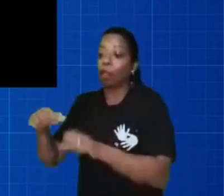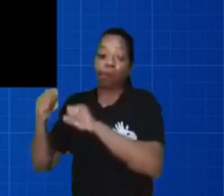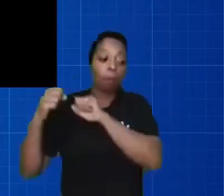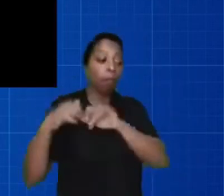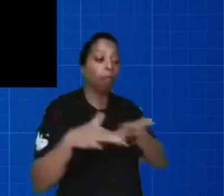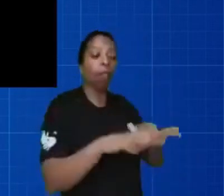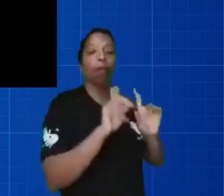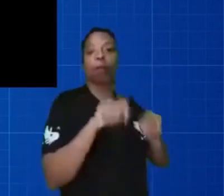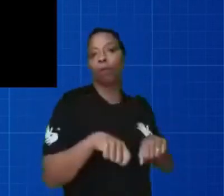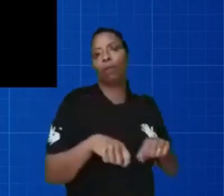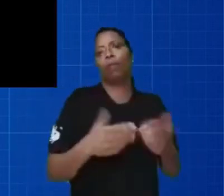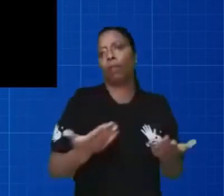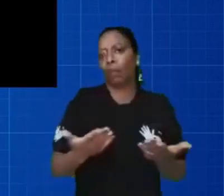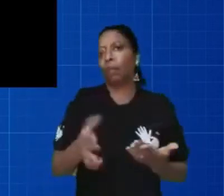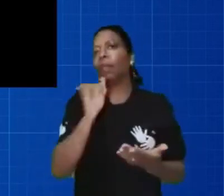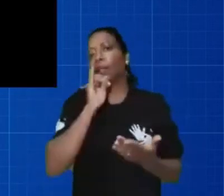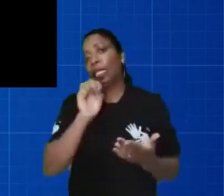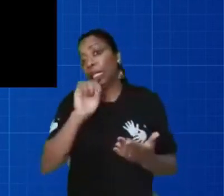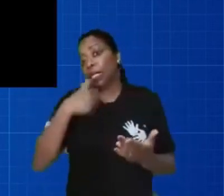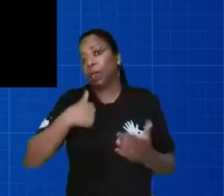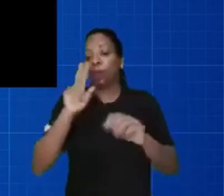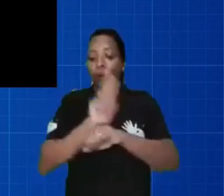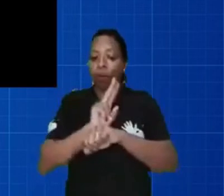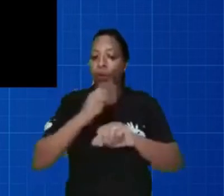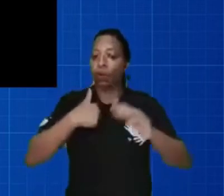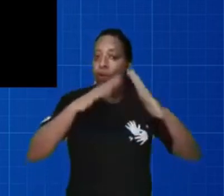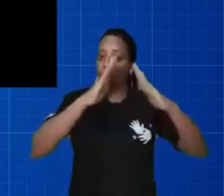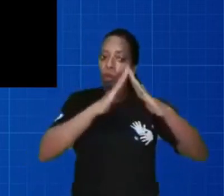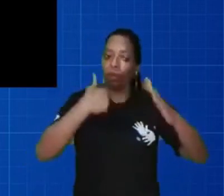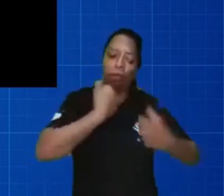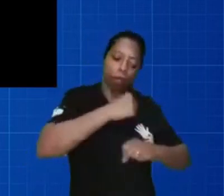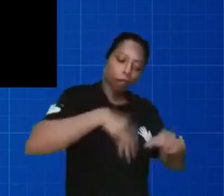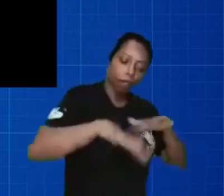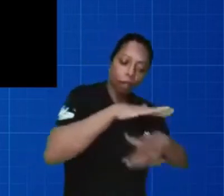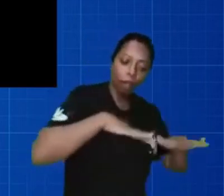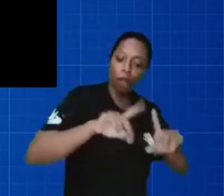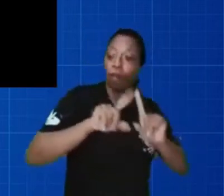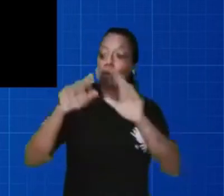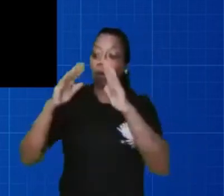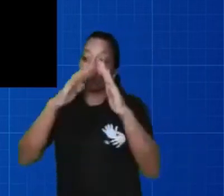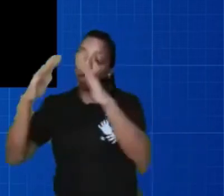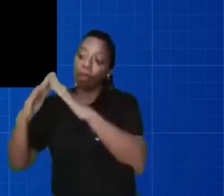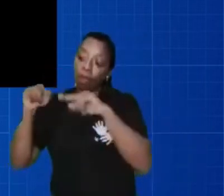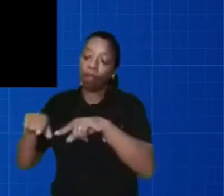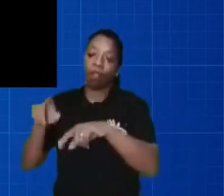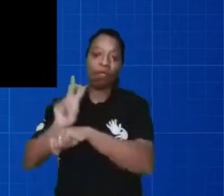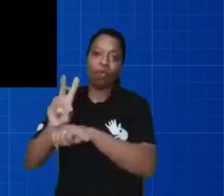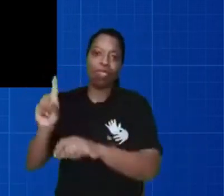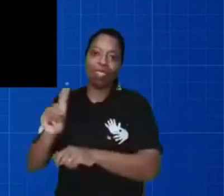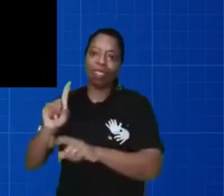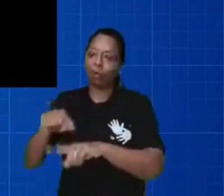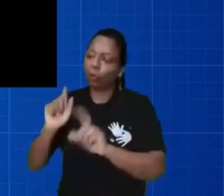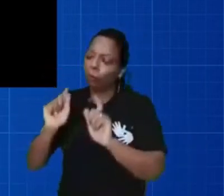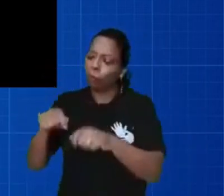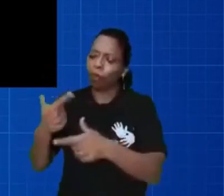Então, a gente precisa prevenir com a vacina. Temos a influenza, né, uma vacina de campanha, a